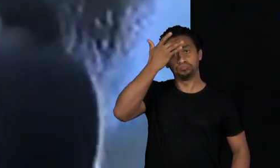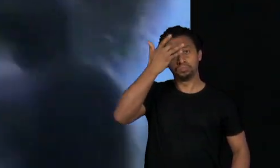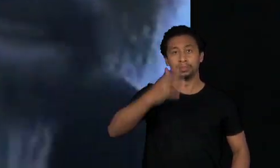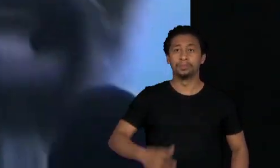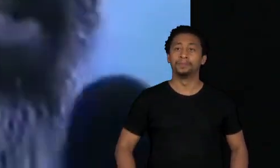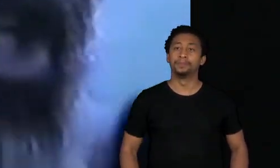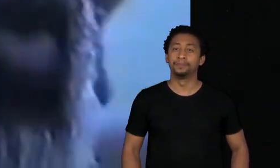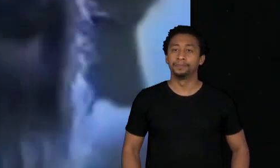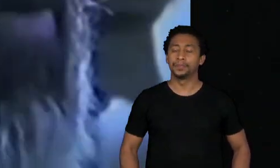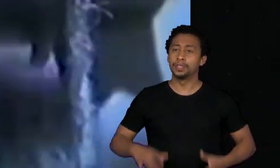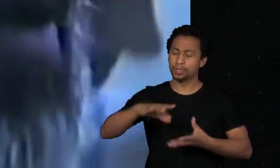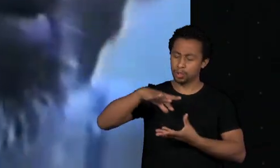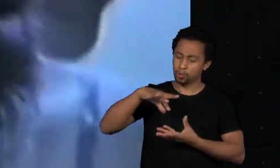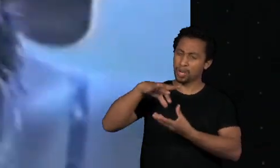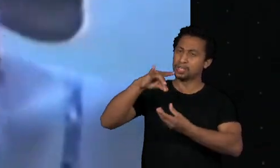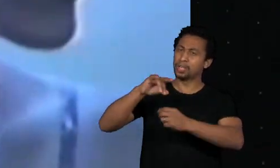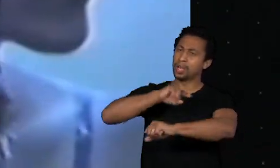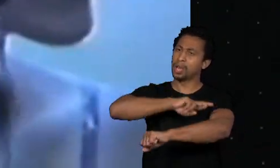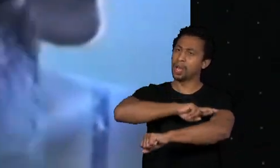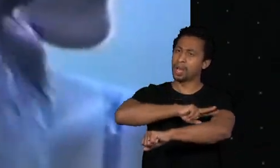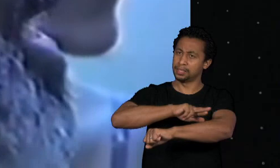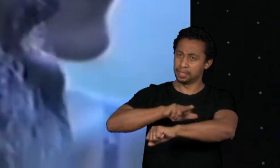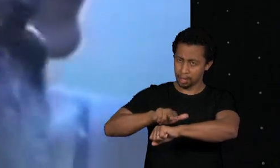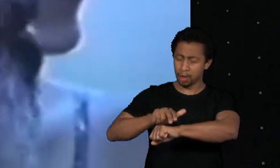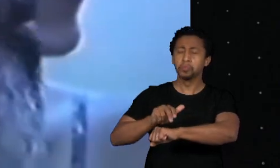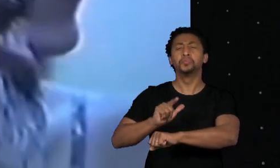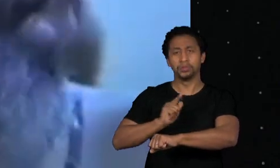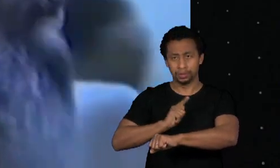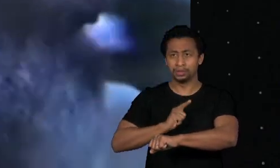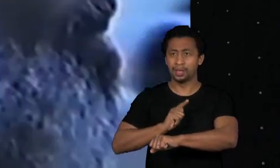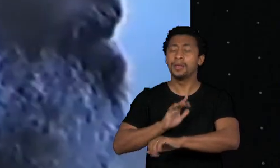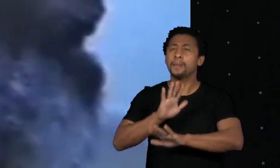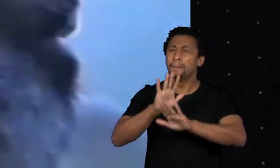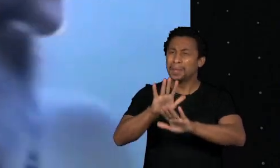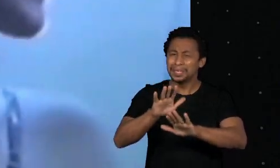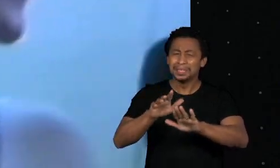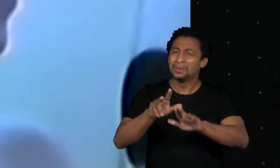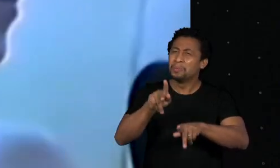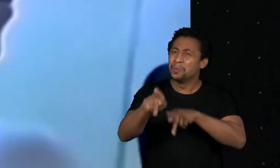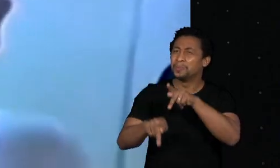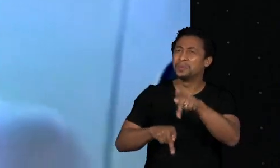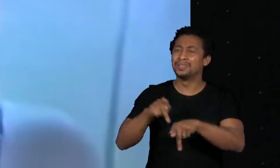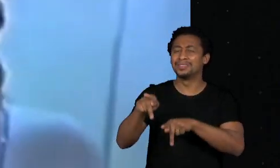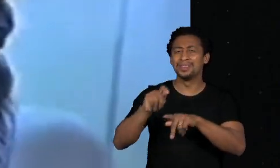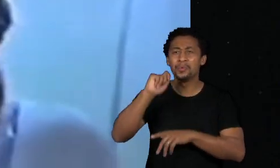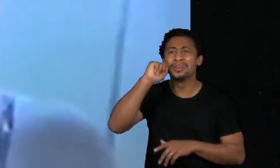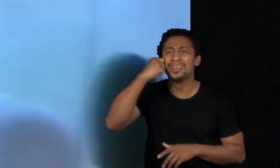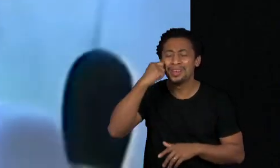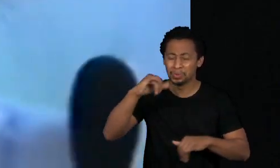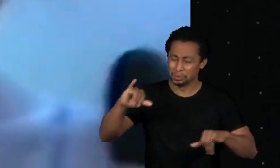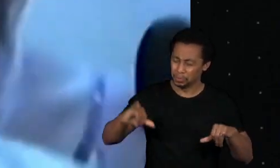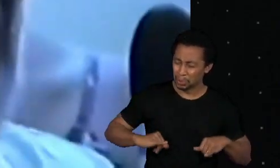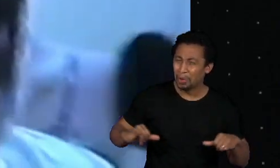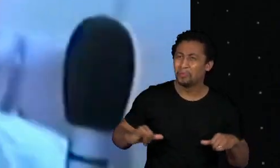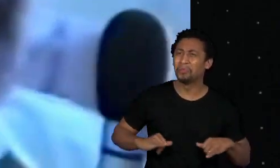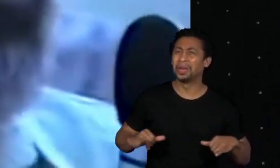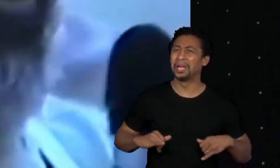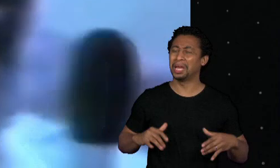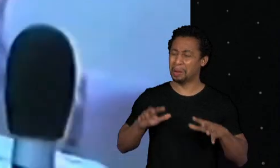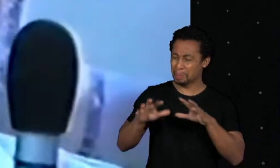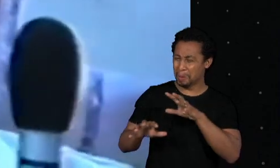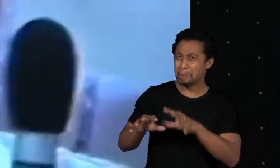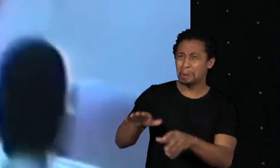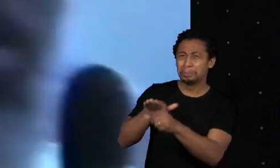democracia racial tem sido para o negro apenas humilhação, marginalização,